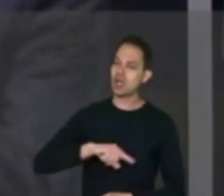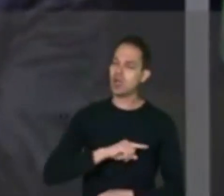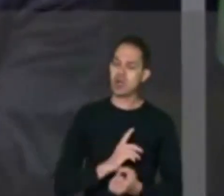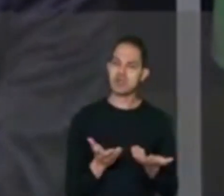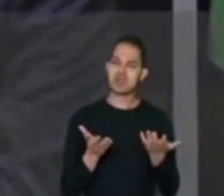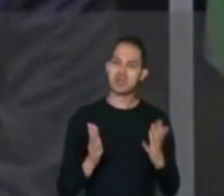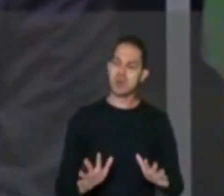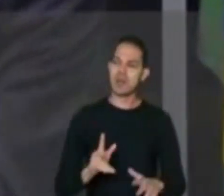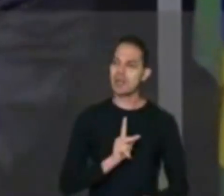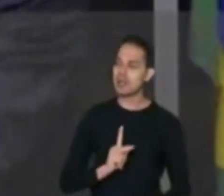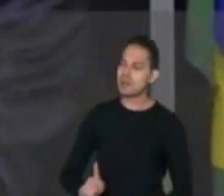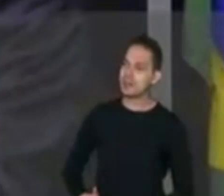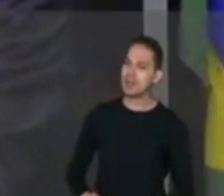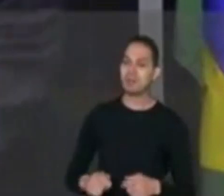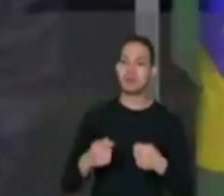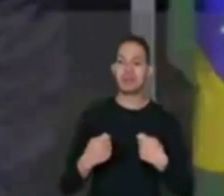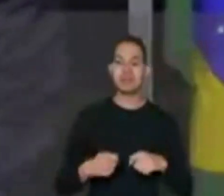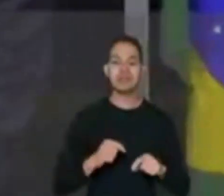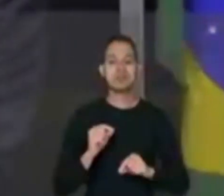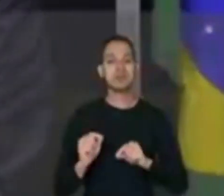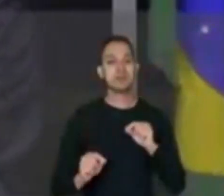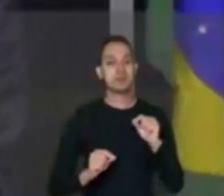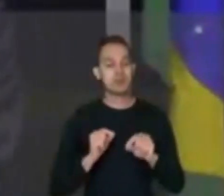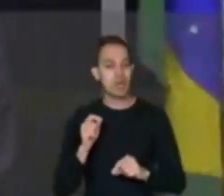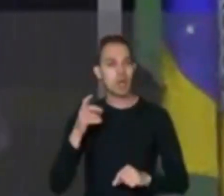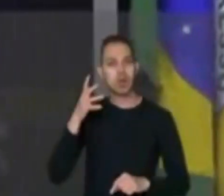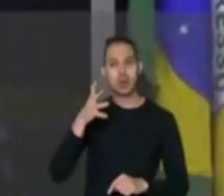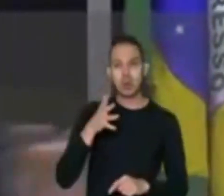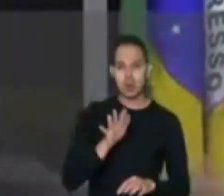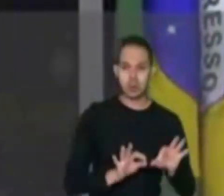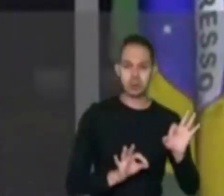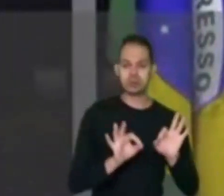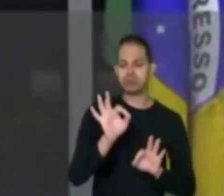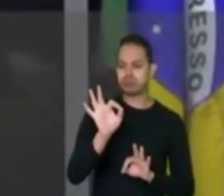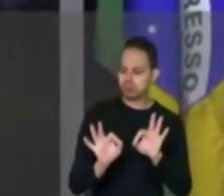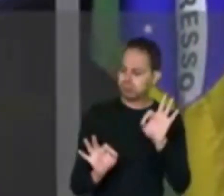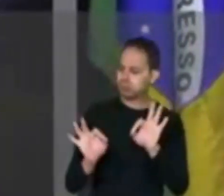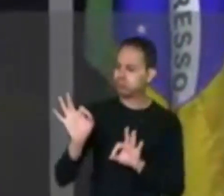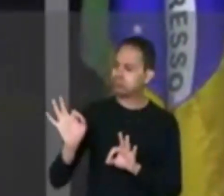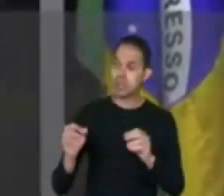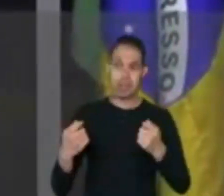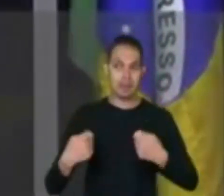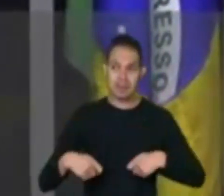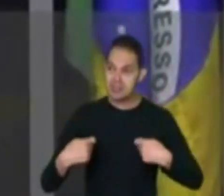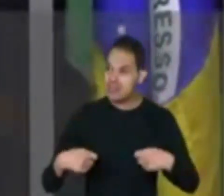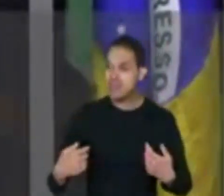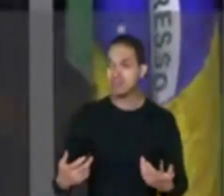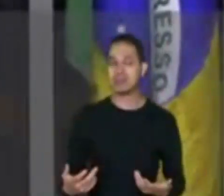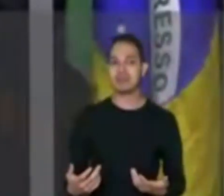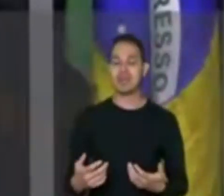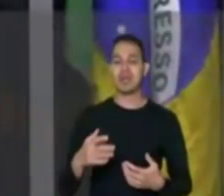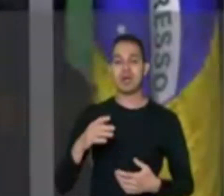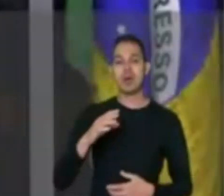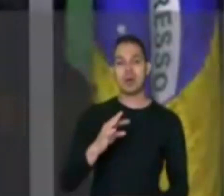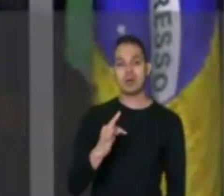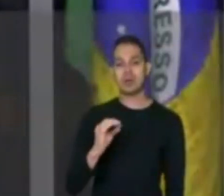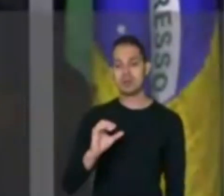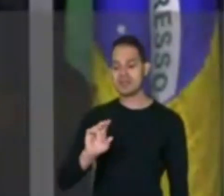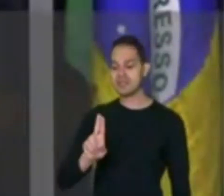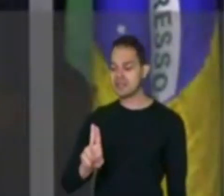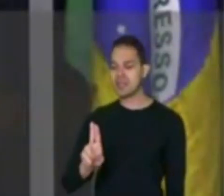presidente. Precisamos colocar as coisas no seu devido lugar. O Tribunal de Contas da União, como